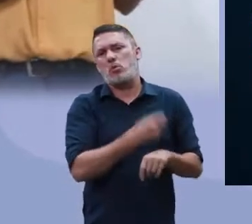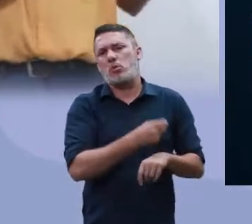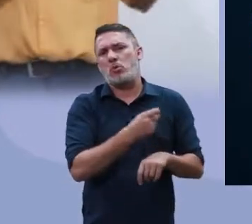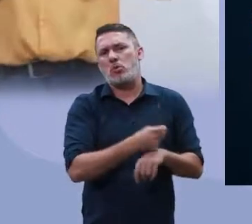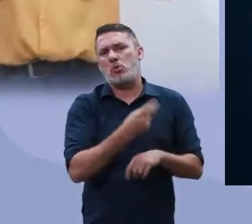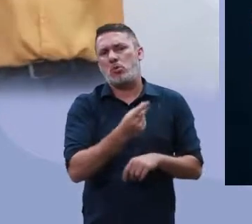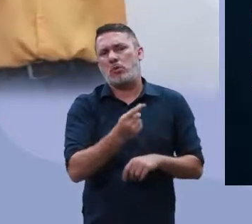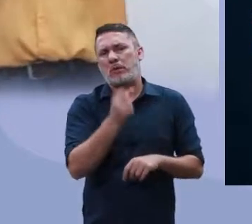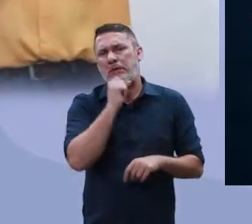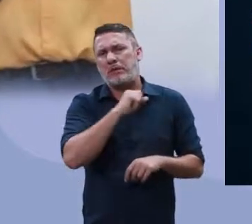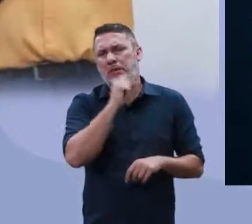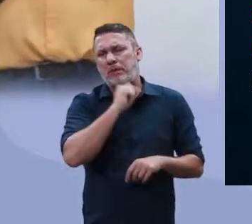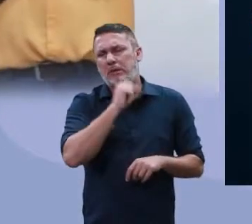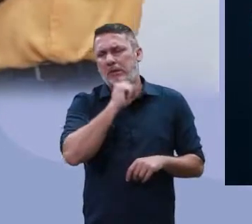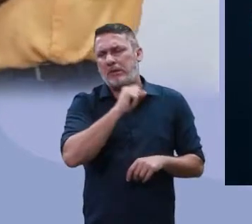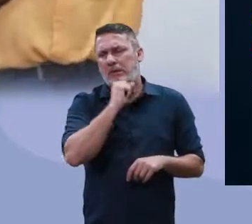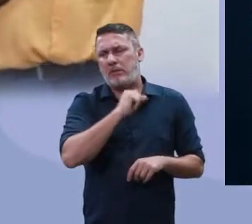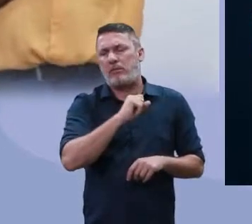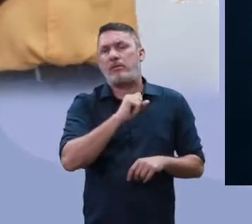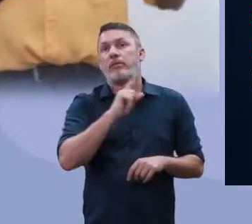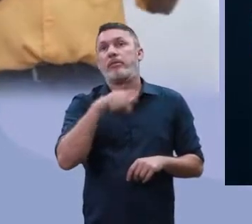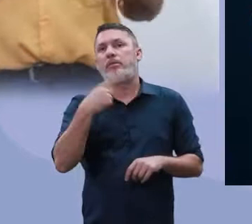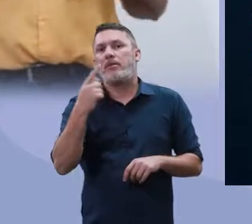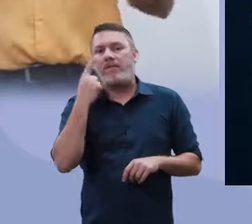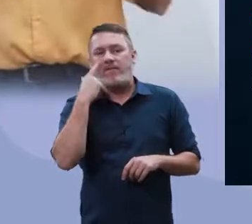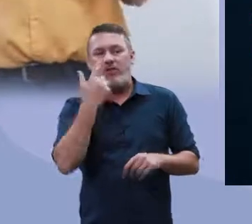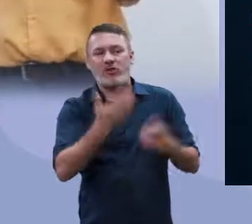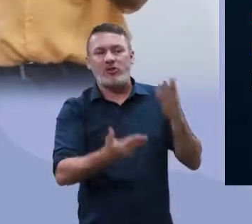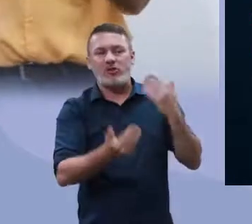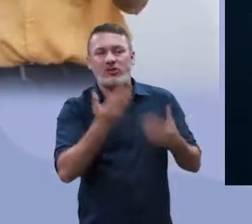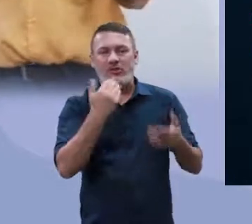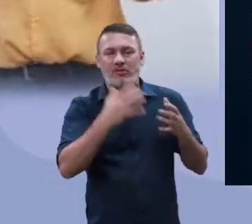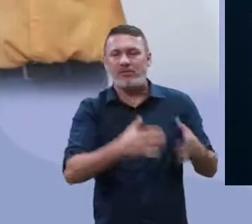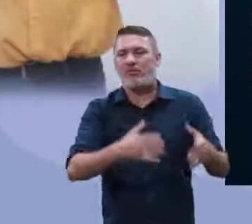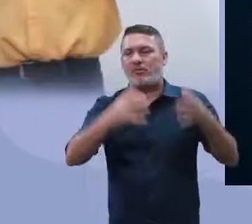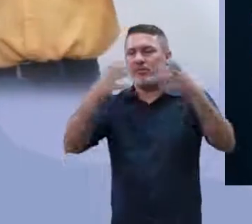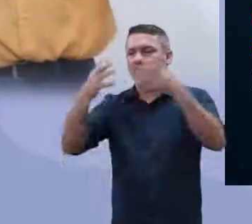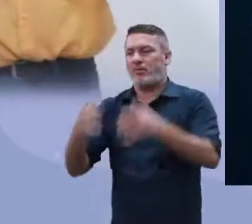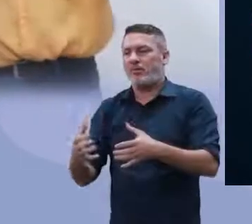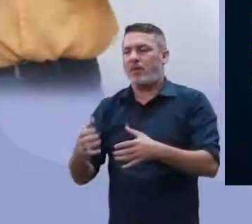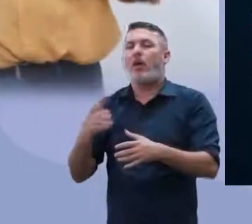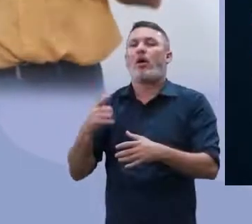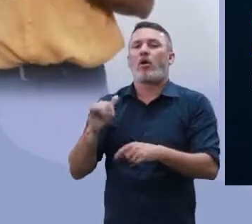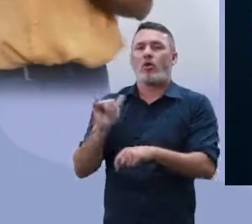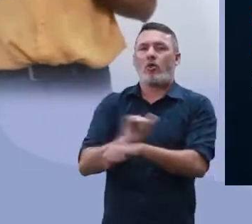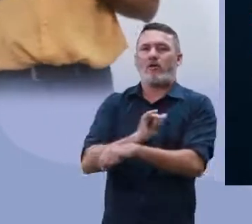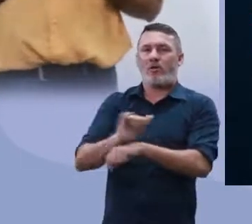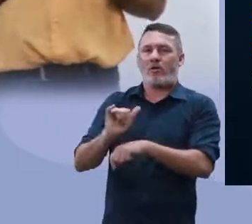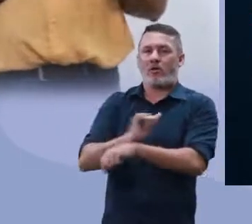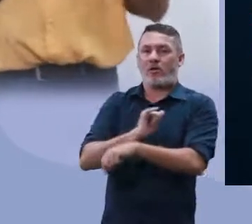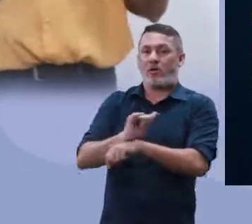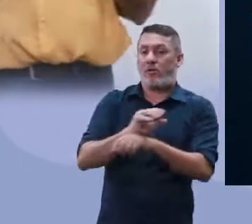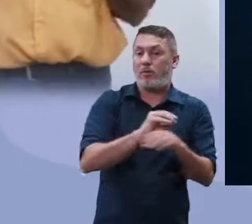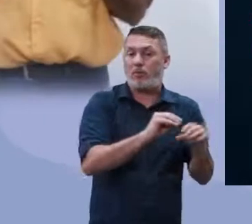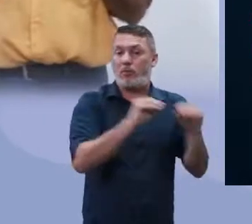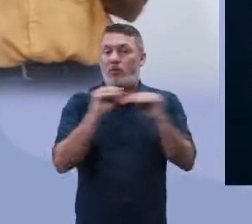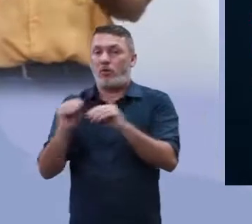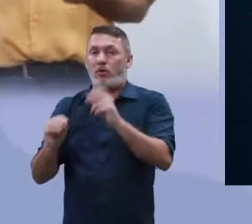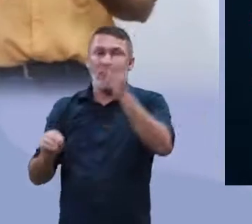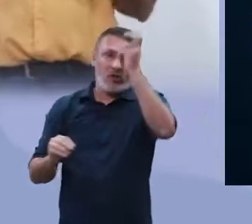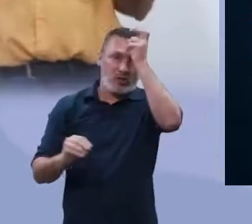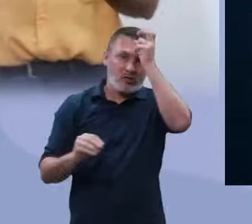foi, né, de lá, dilapidado, e trouxeram ele, colocaram ele ali em Nova York, né,